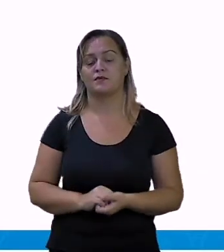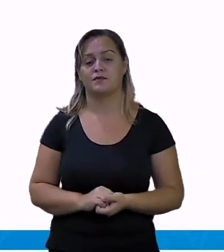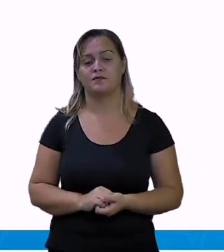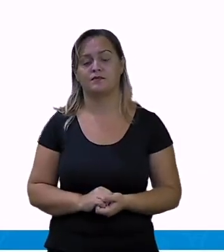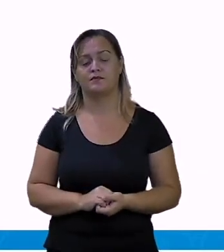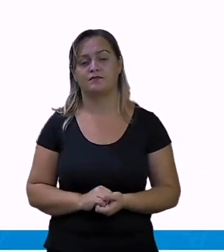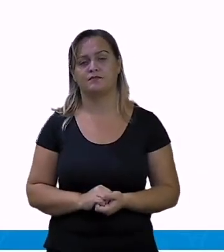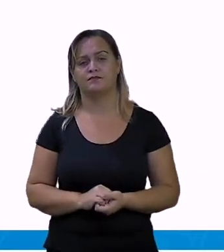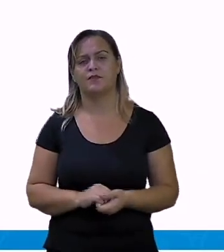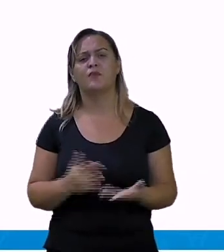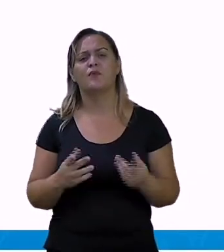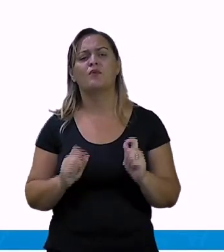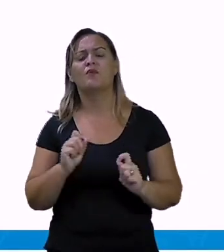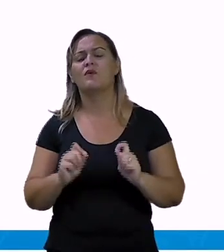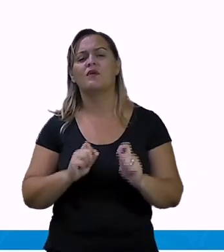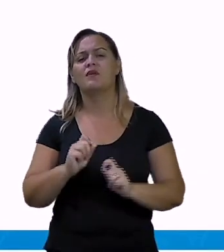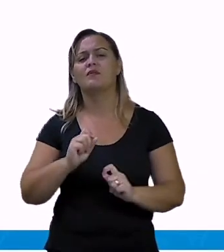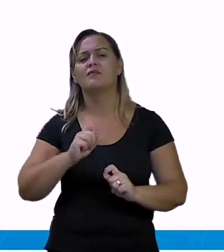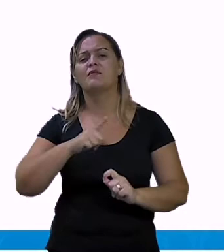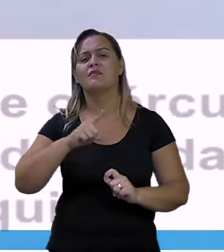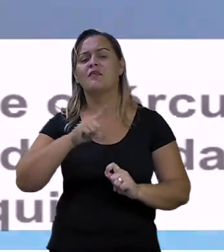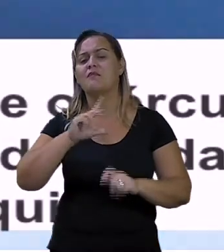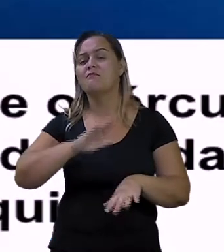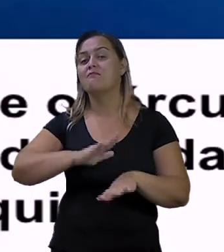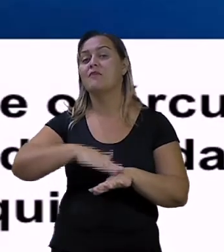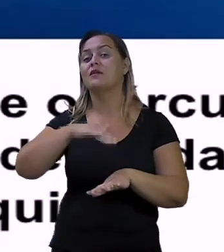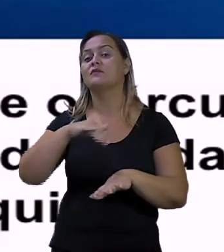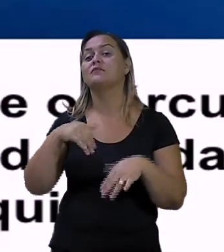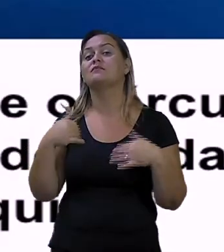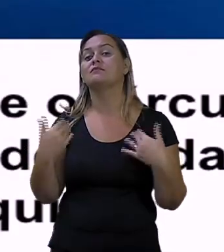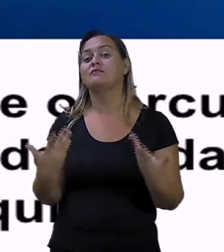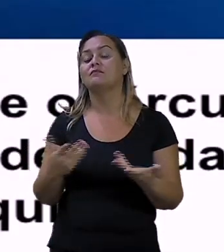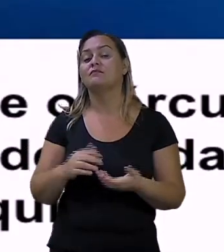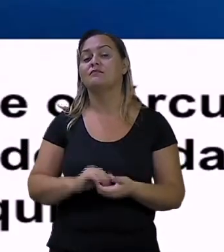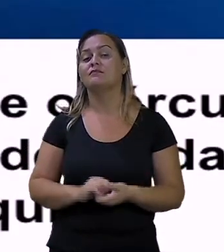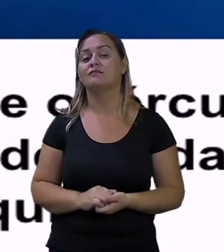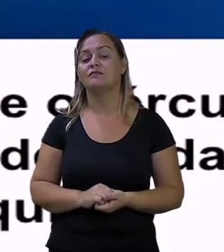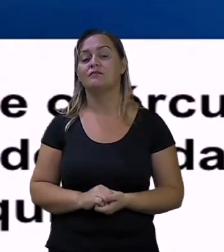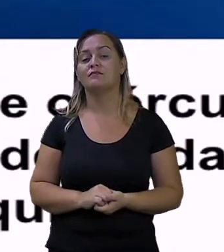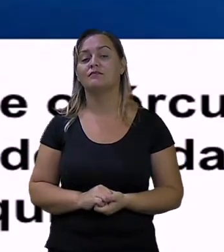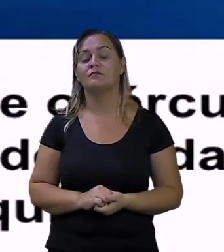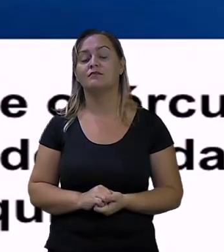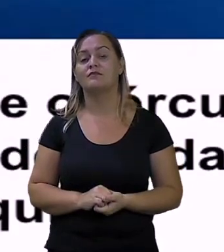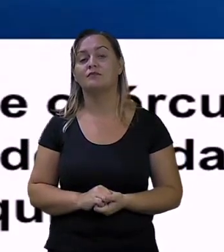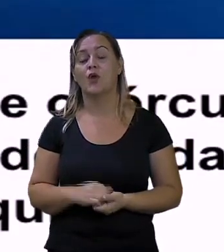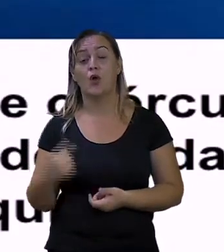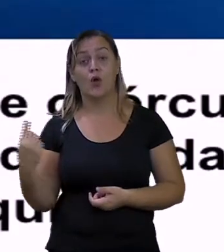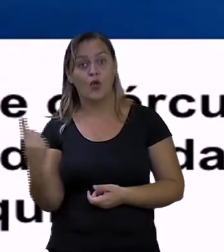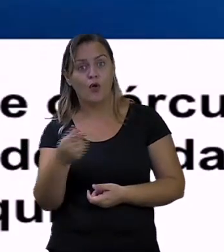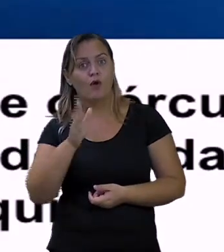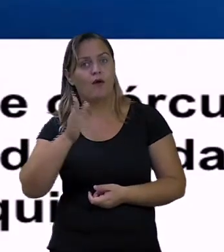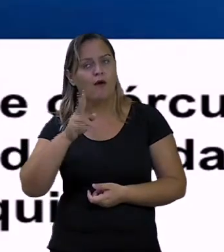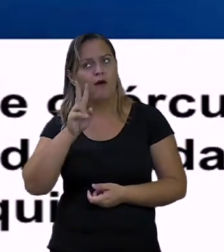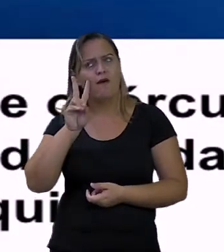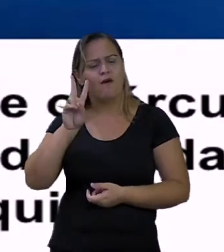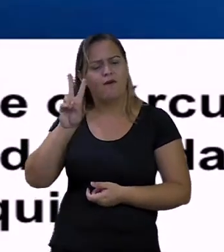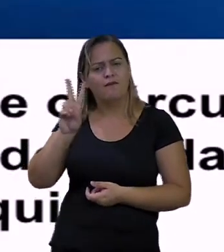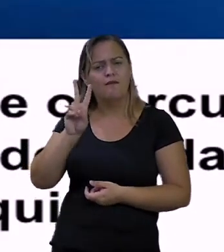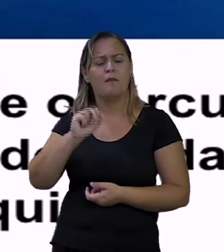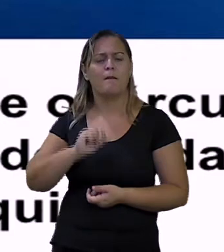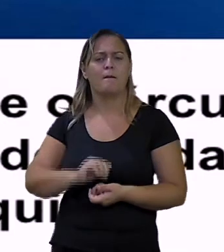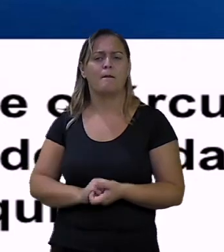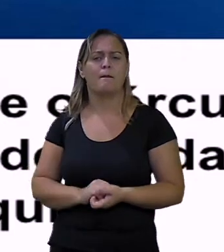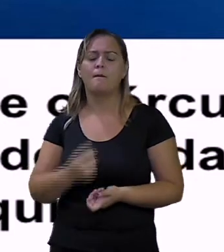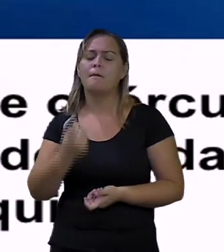aí? O que mais a gente vai aprender? Nós falamos de peixes que tem ali